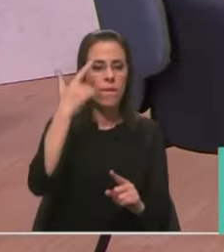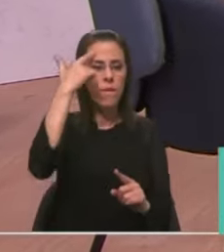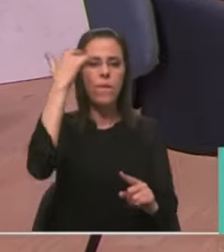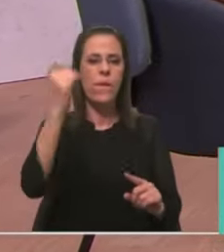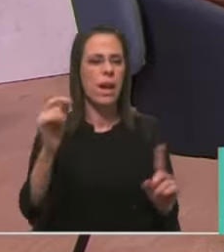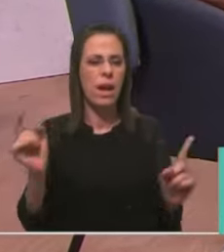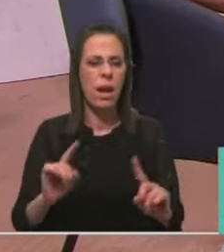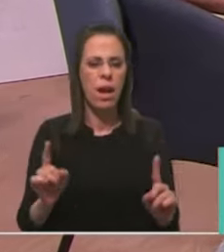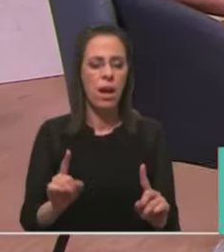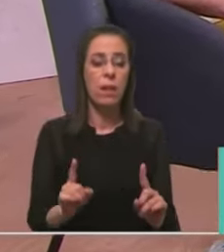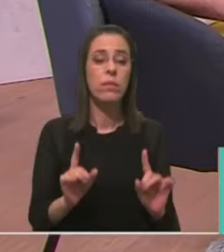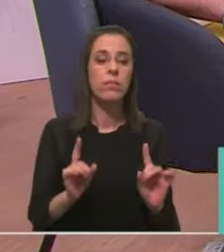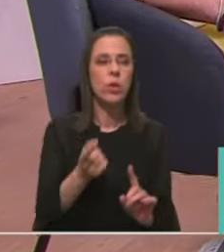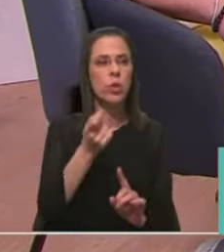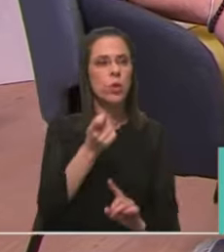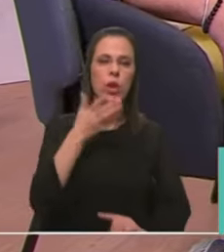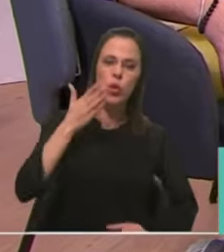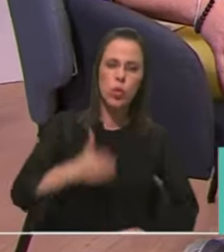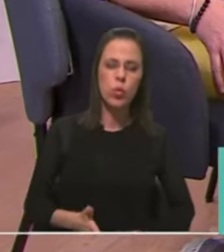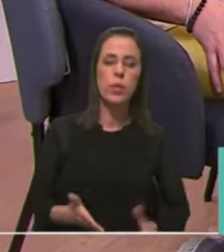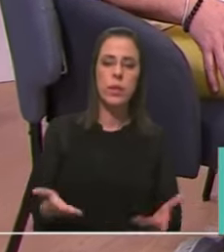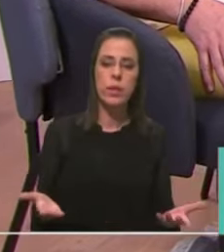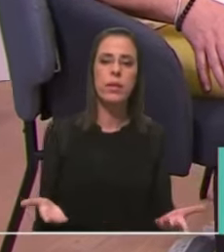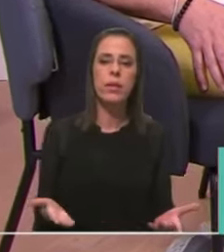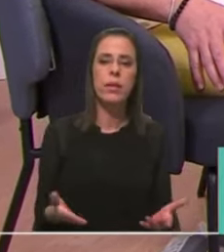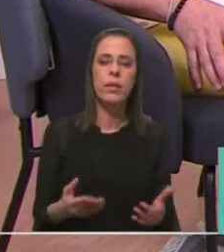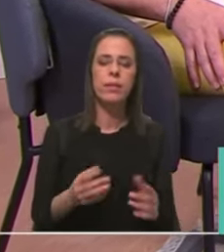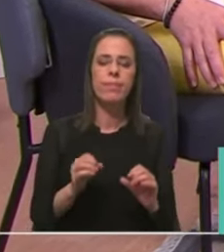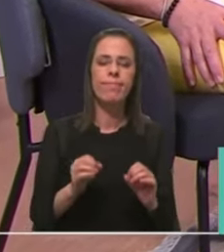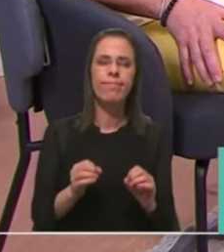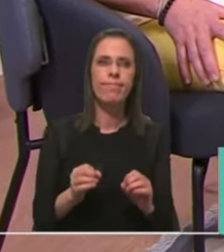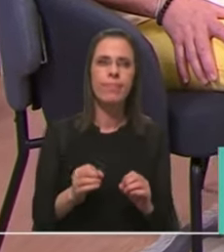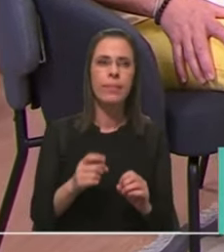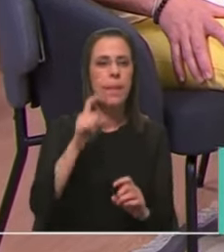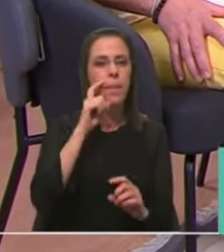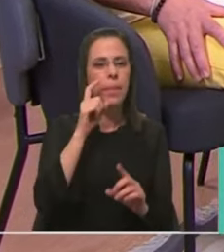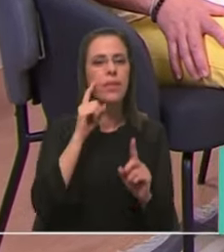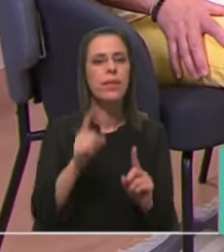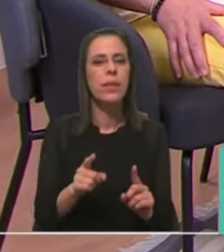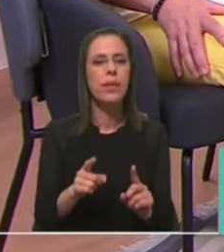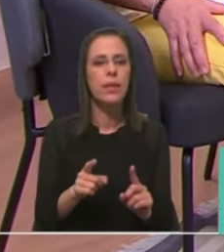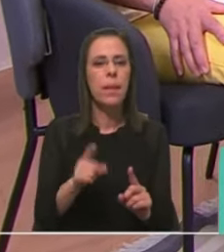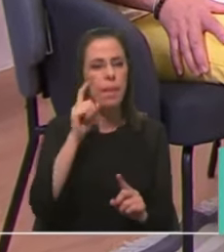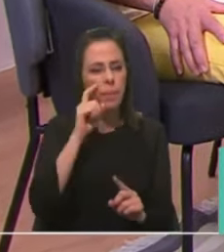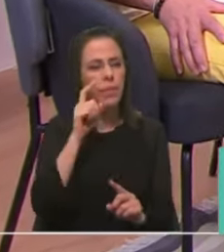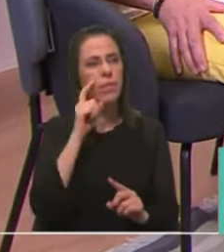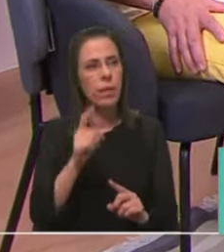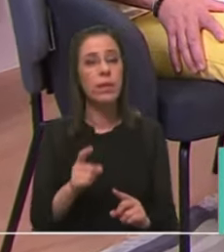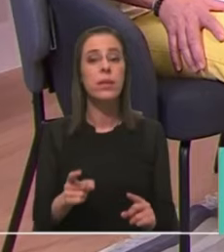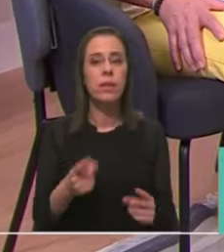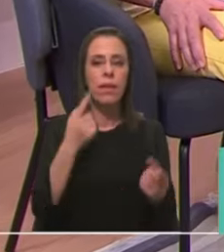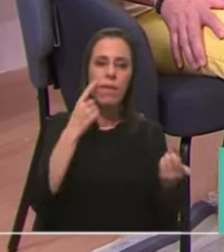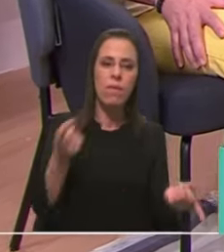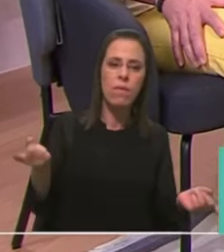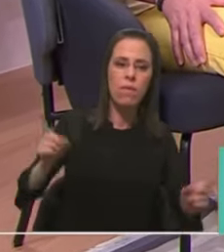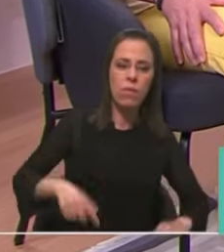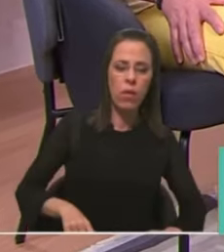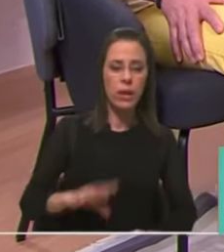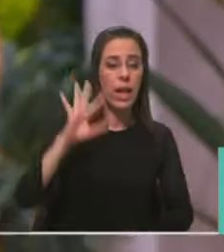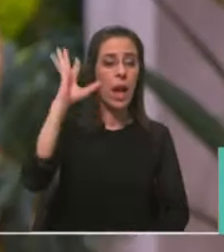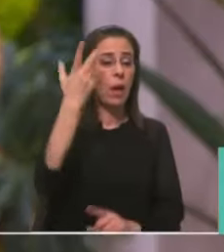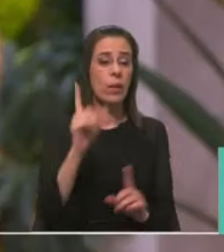vingança, mas é um pouco de justiça e principalmente prevenção para que não volte a